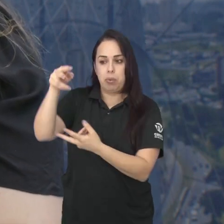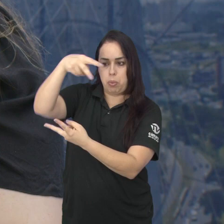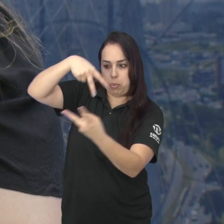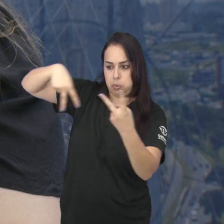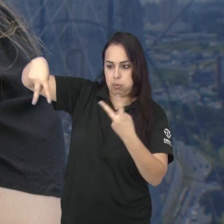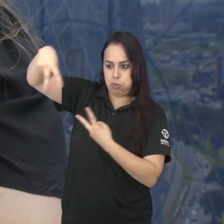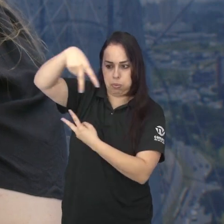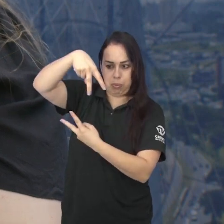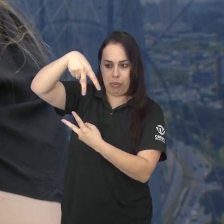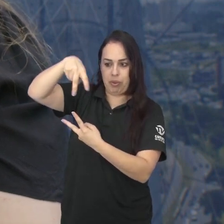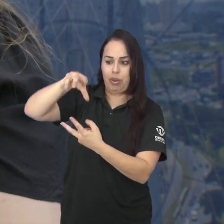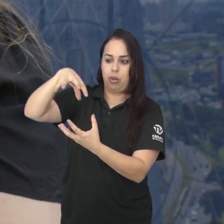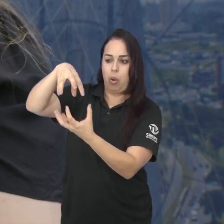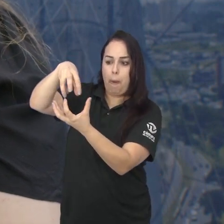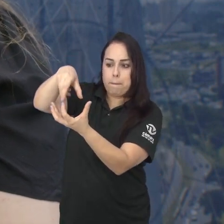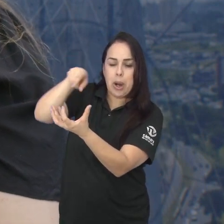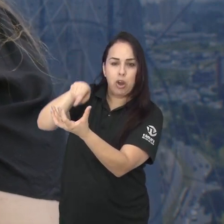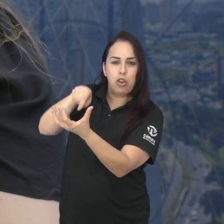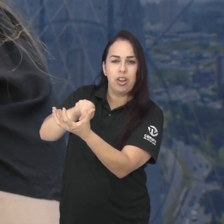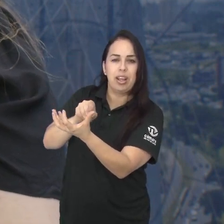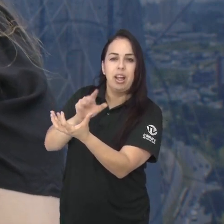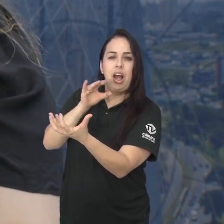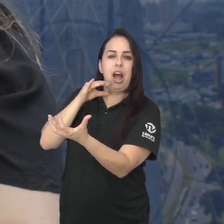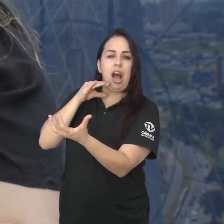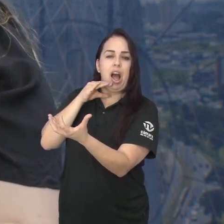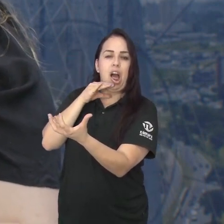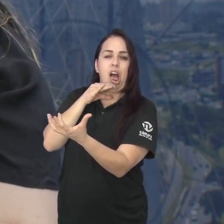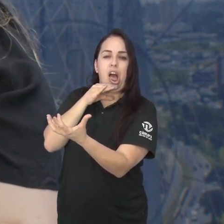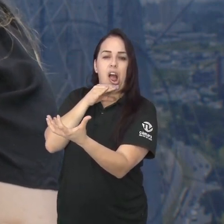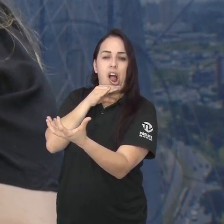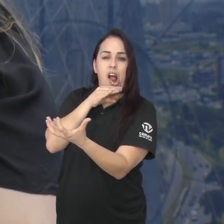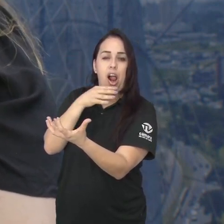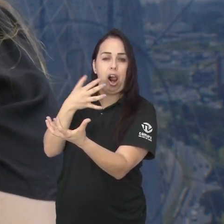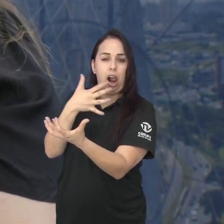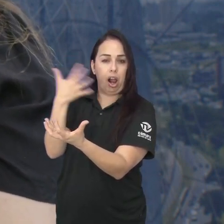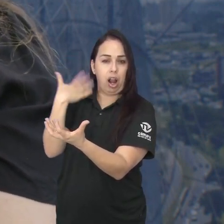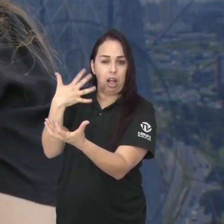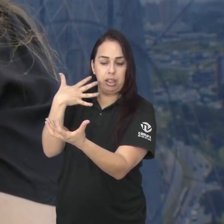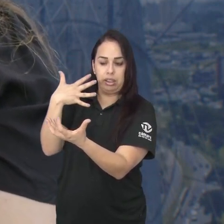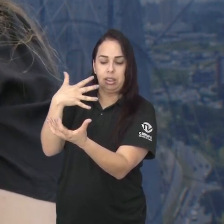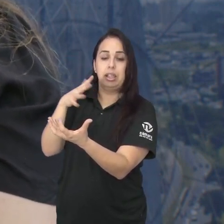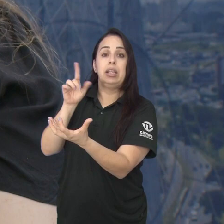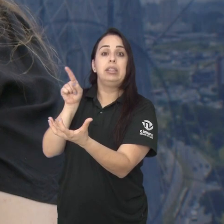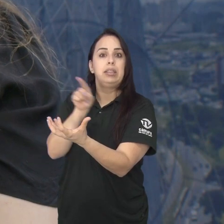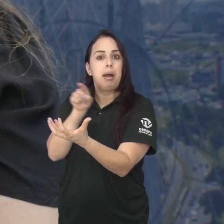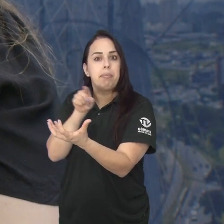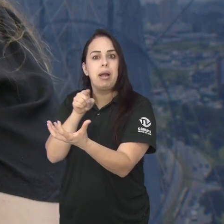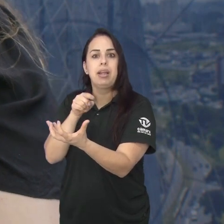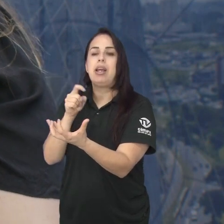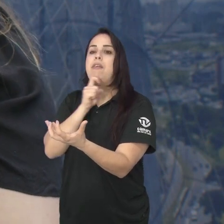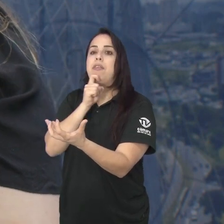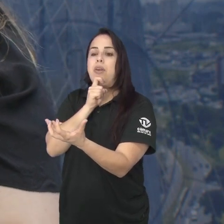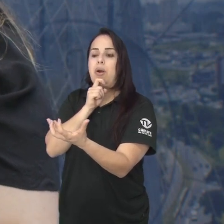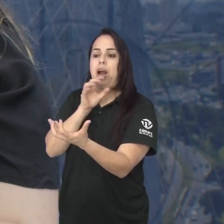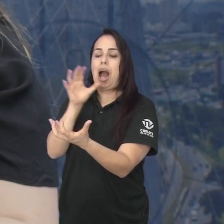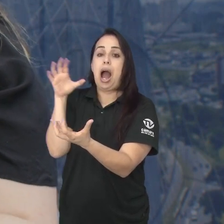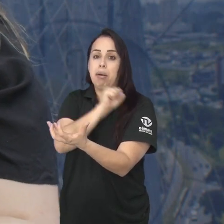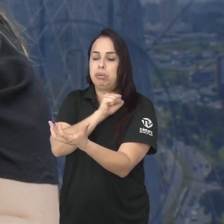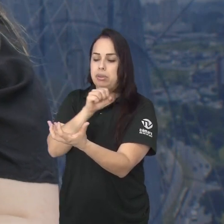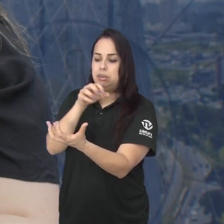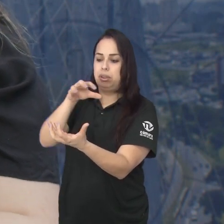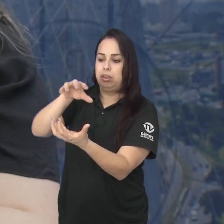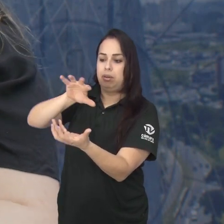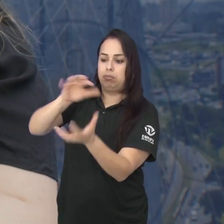teria um aquecimento muito repentino da Terra e um resfriamento muito repentino. Então, a gente sairia